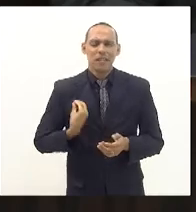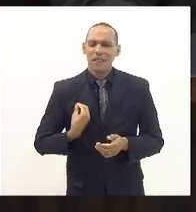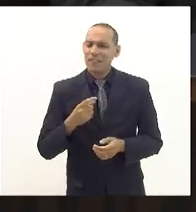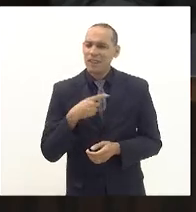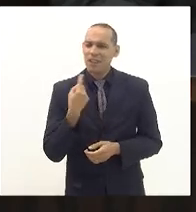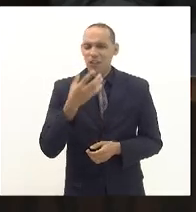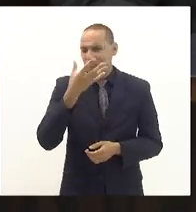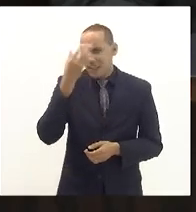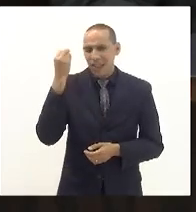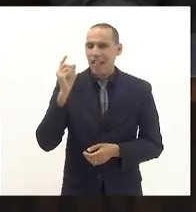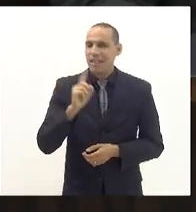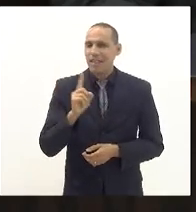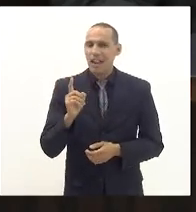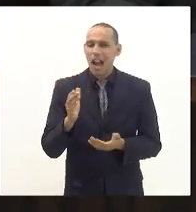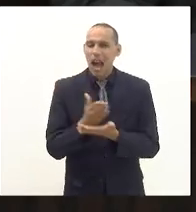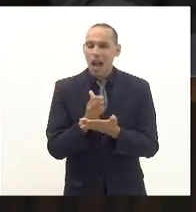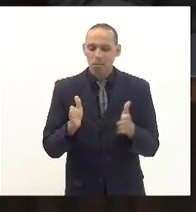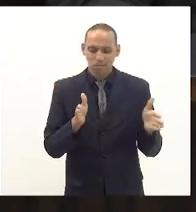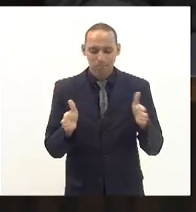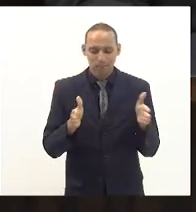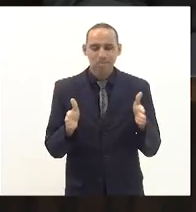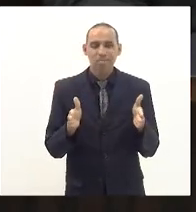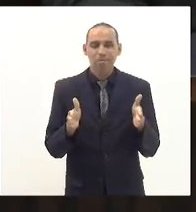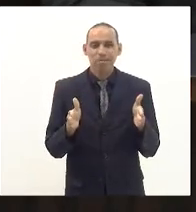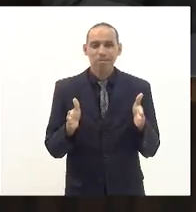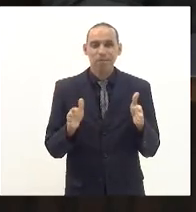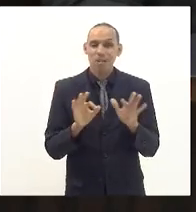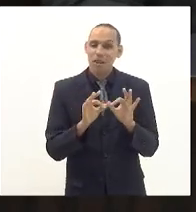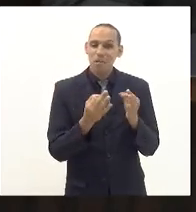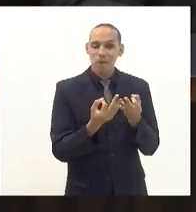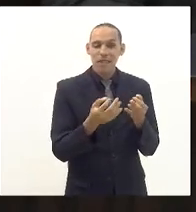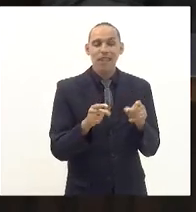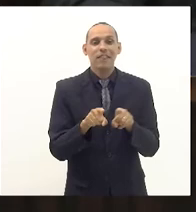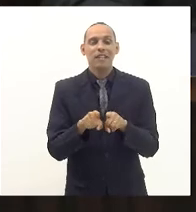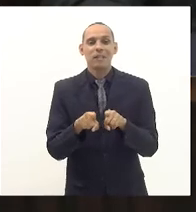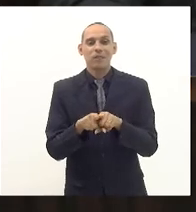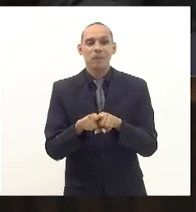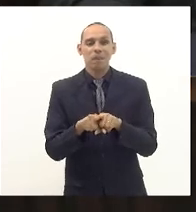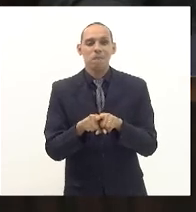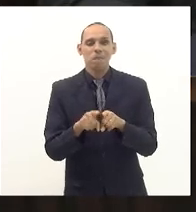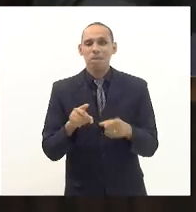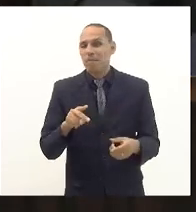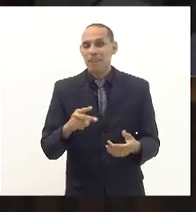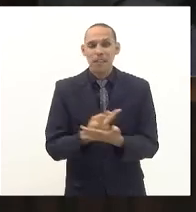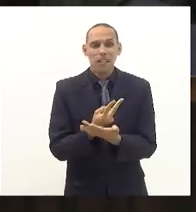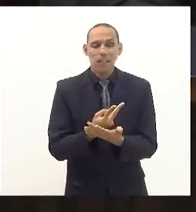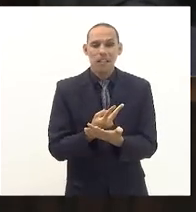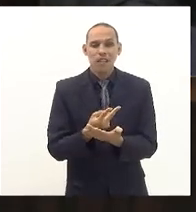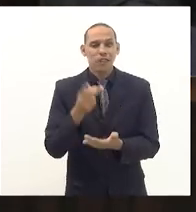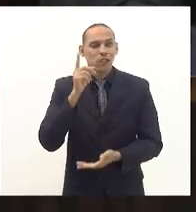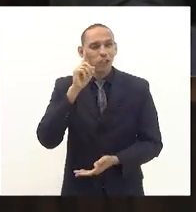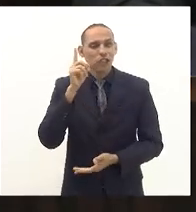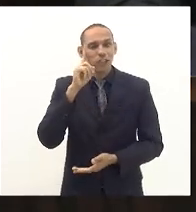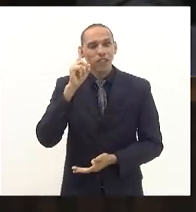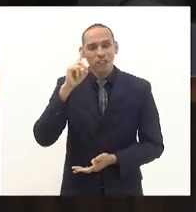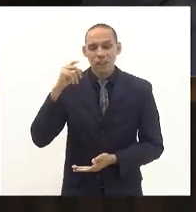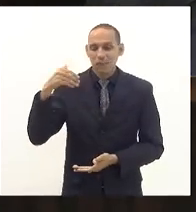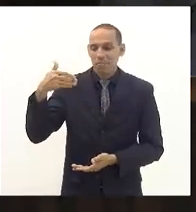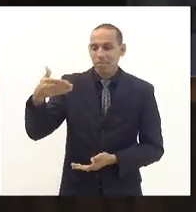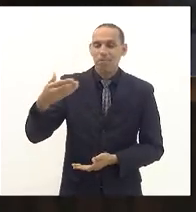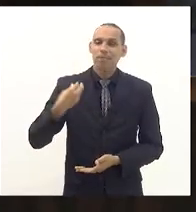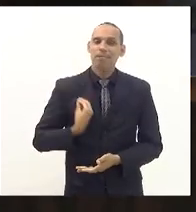nossa vida que a gente não esquece as mudas da família mais muitas também que acontecem no dia-a-dia da vida